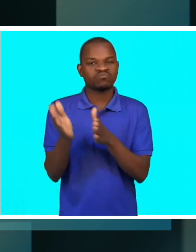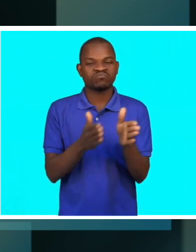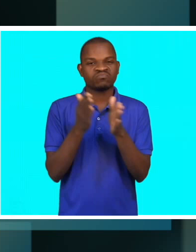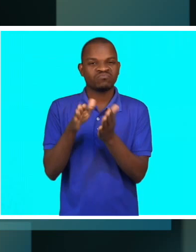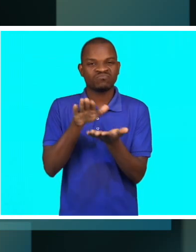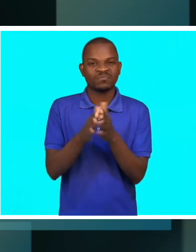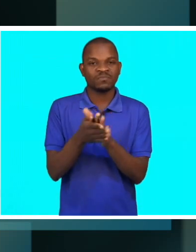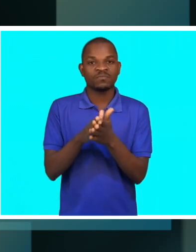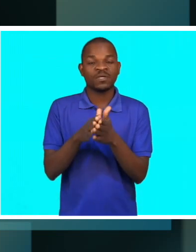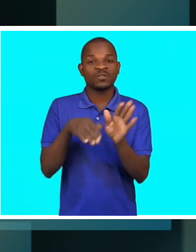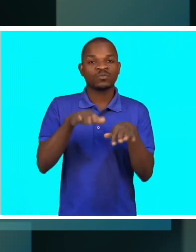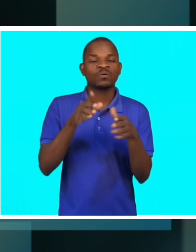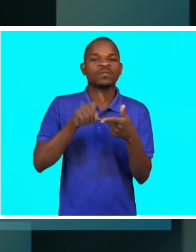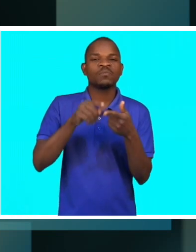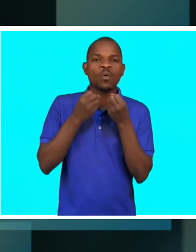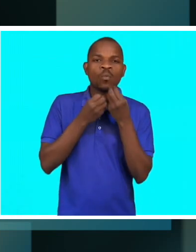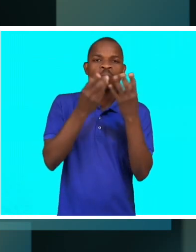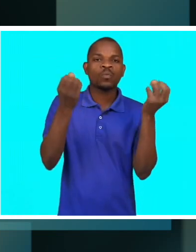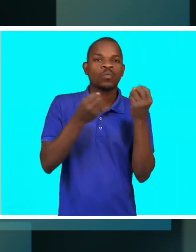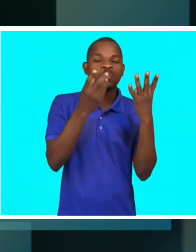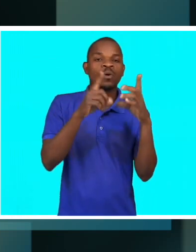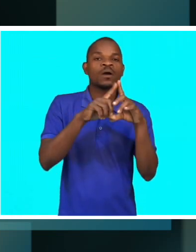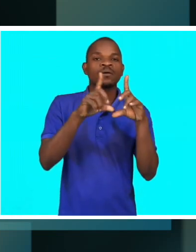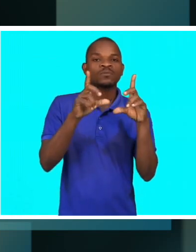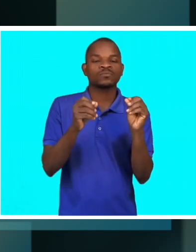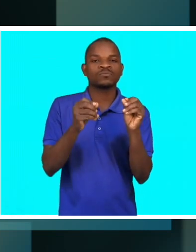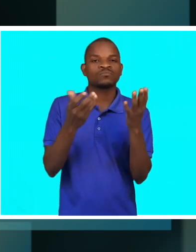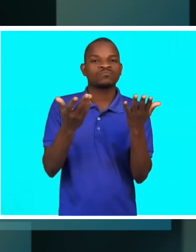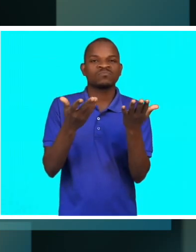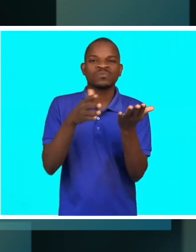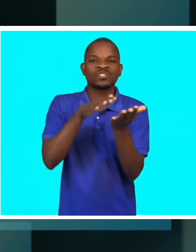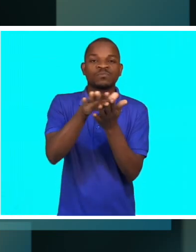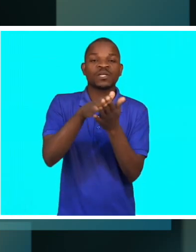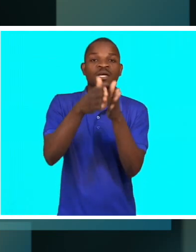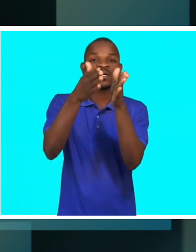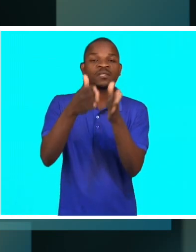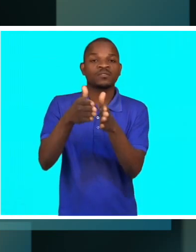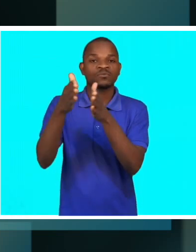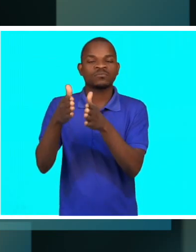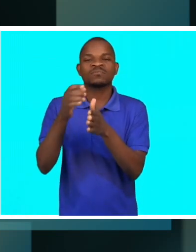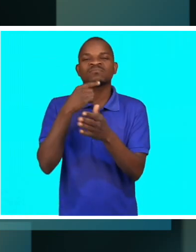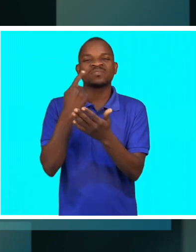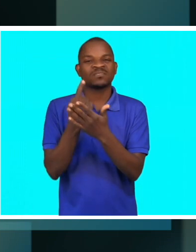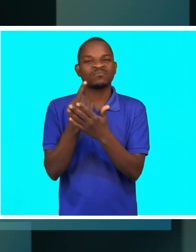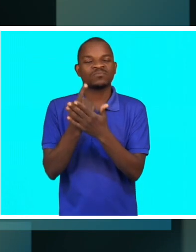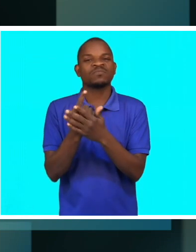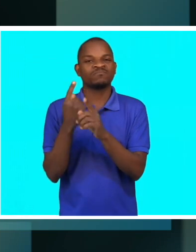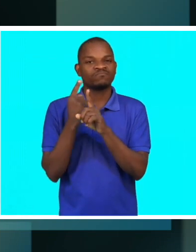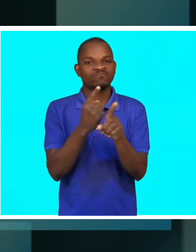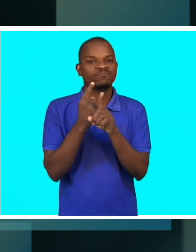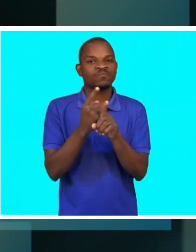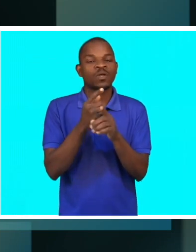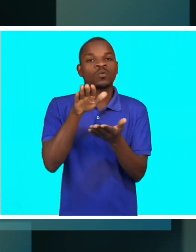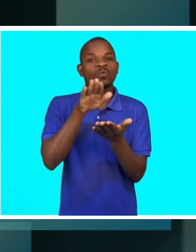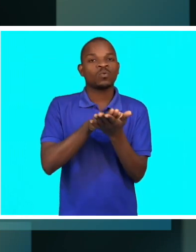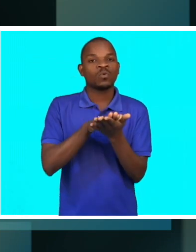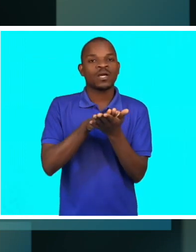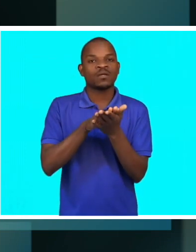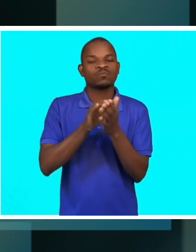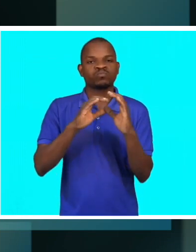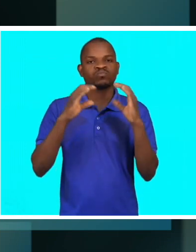é organizar o jogo, fazer a propaganda do jogo alertando as massas que é preciso estarmos nos